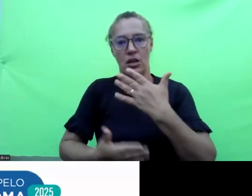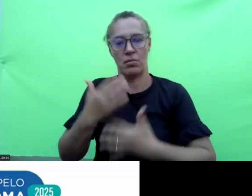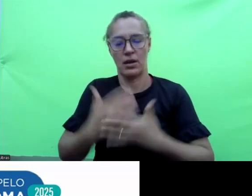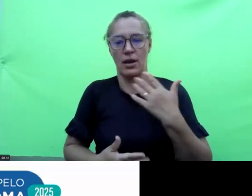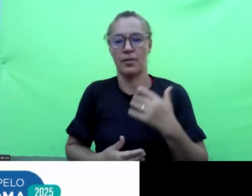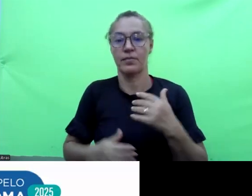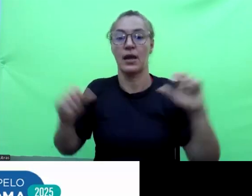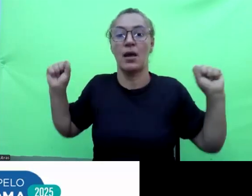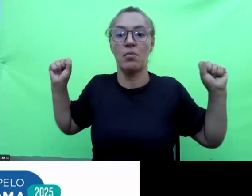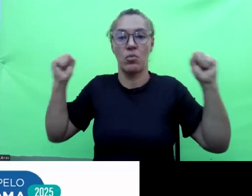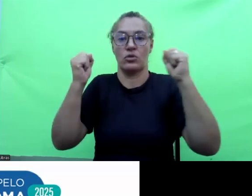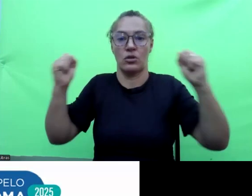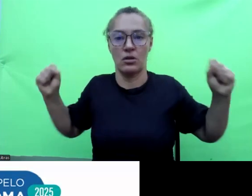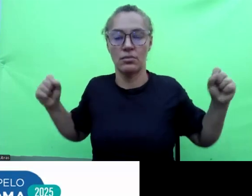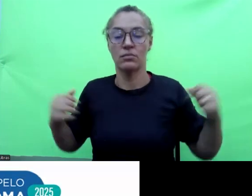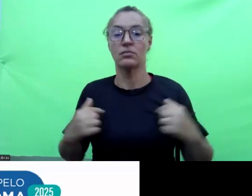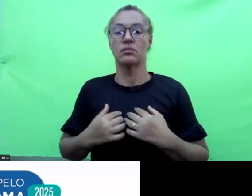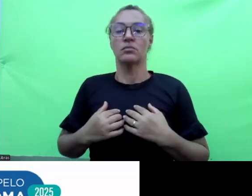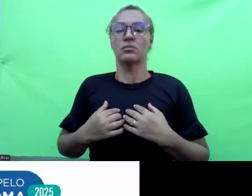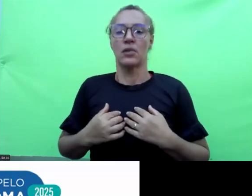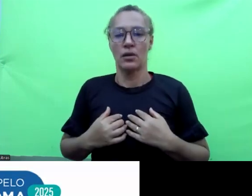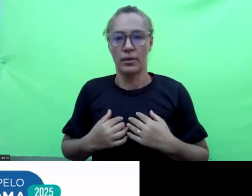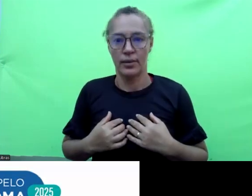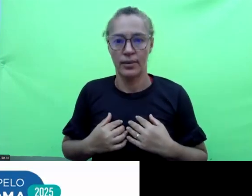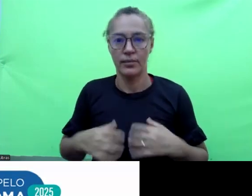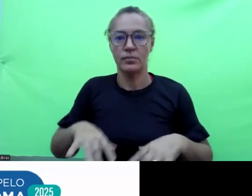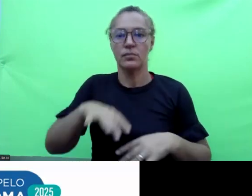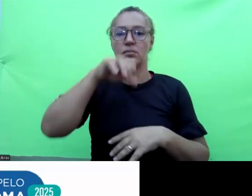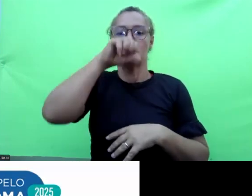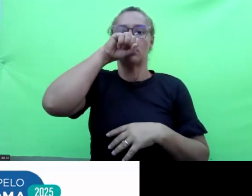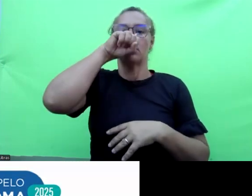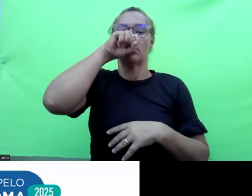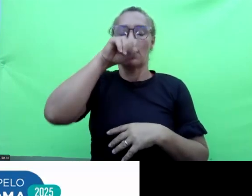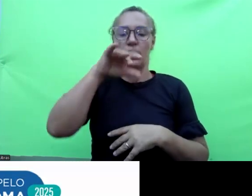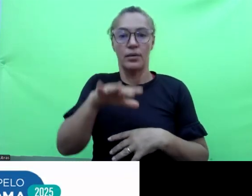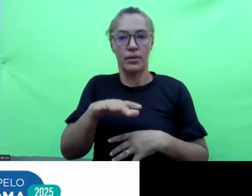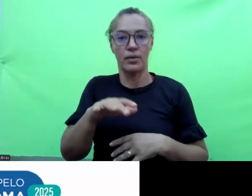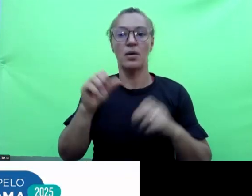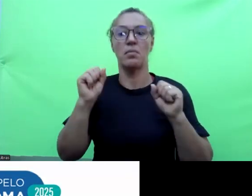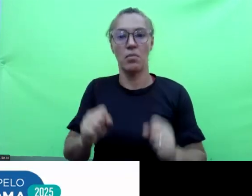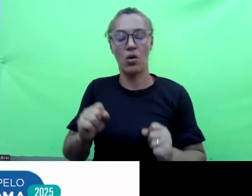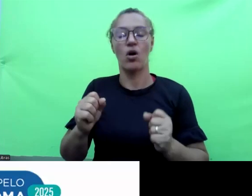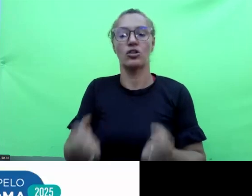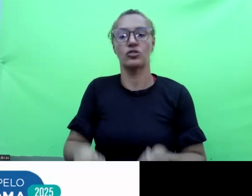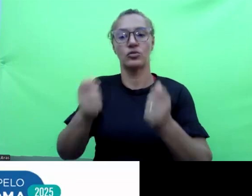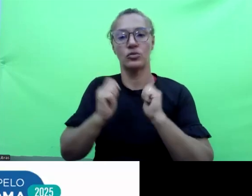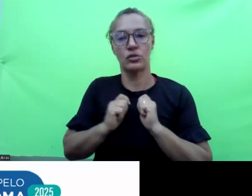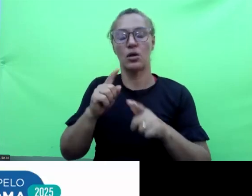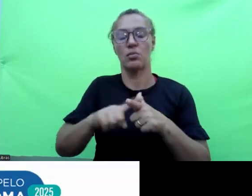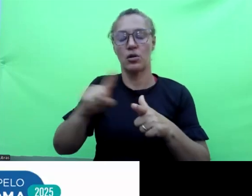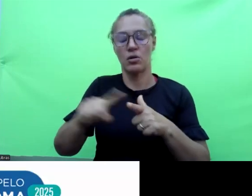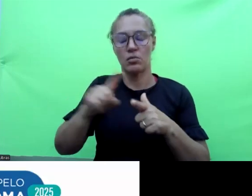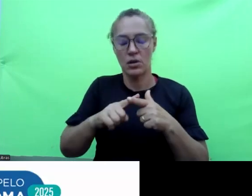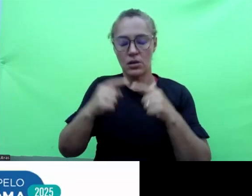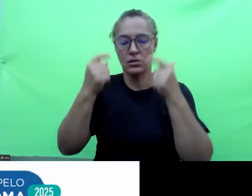que o movimento respiratório errado pode levar ao aumento da pressão intraocular. Então, uma pessoa que levanta